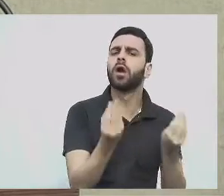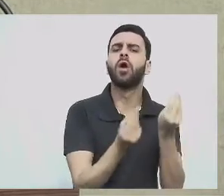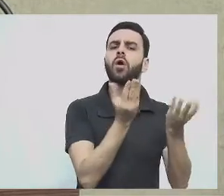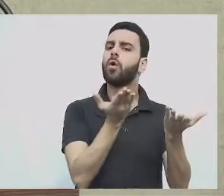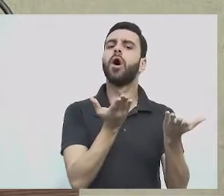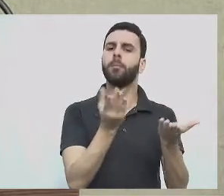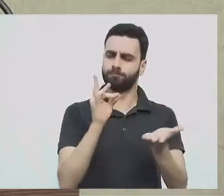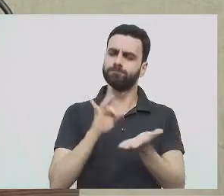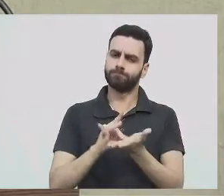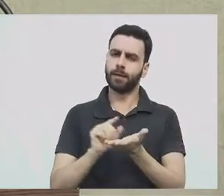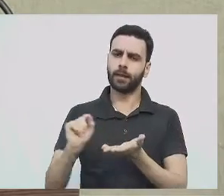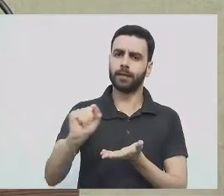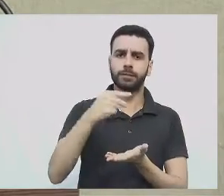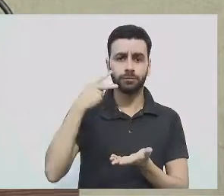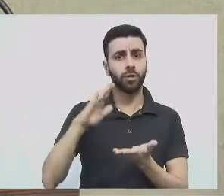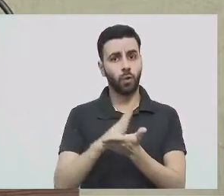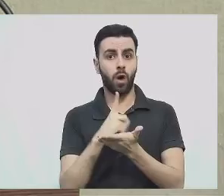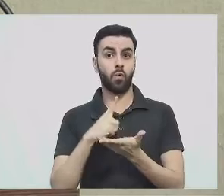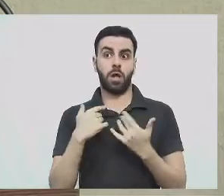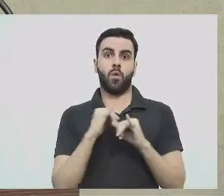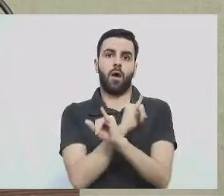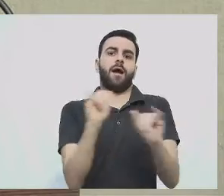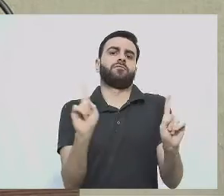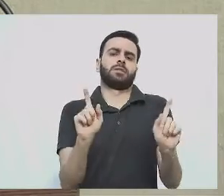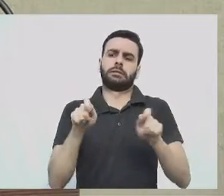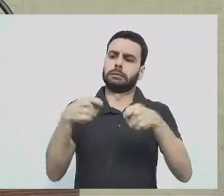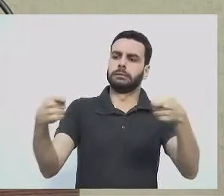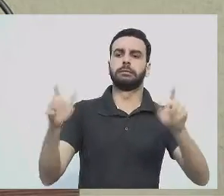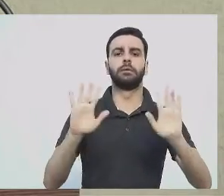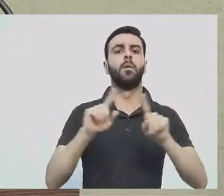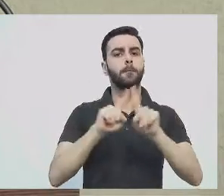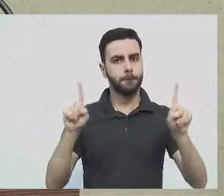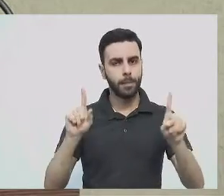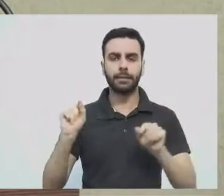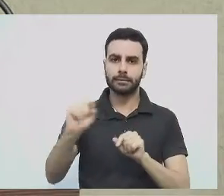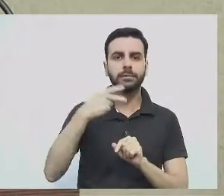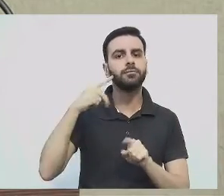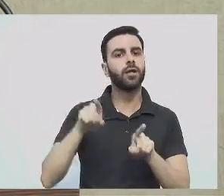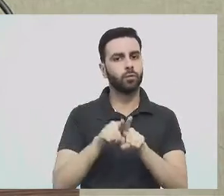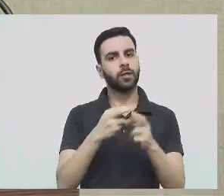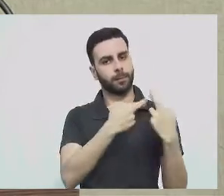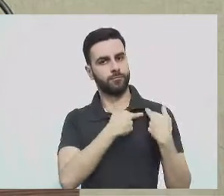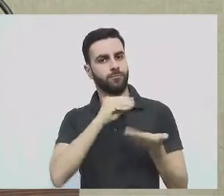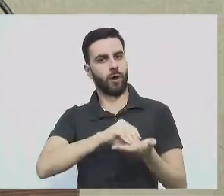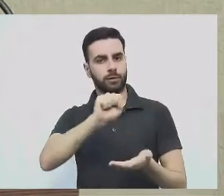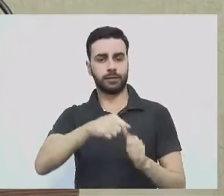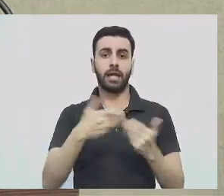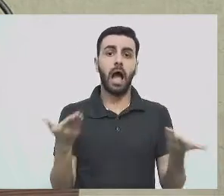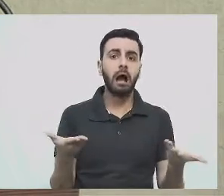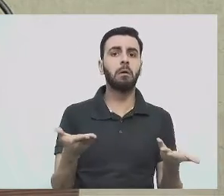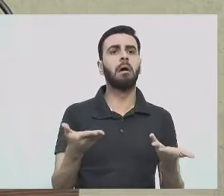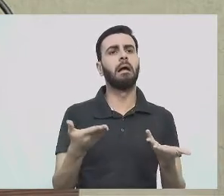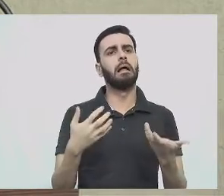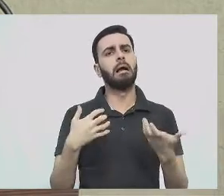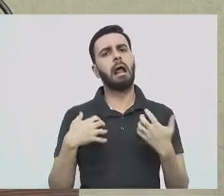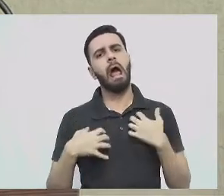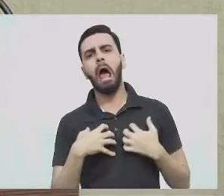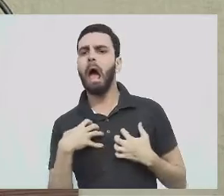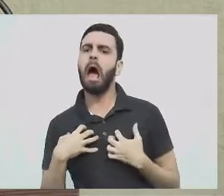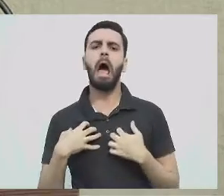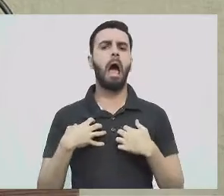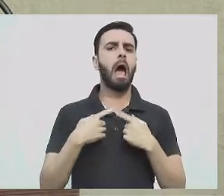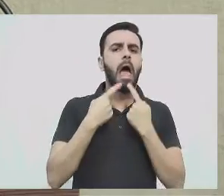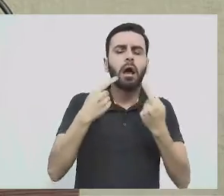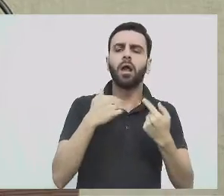tem vereadores que não cumpriram. Eu não vou aqui citar nome, não. Mas tem vereador que não cumpriram. Então, agora não adianta chorar, gente. O que tem que fazer agora é